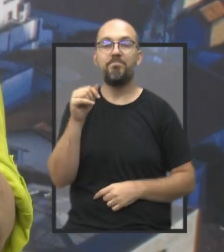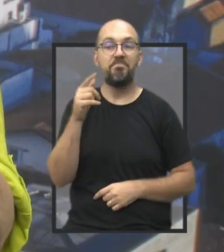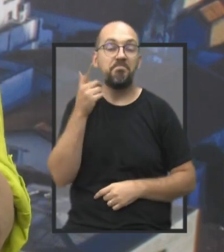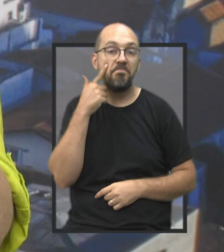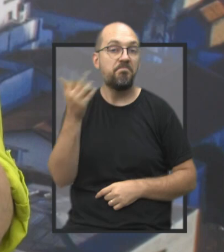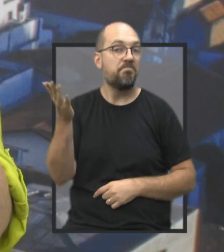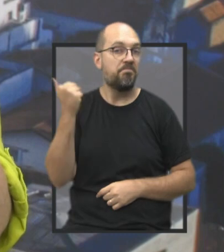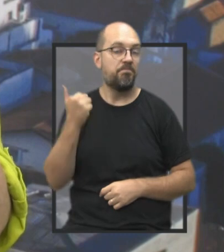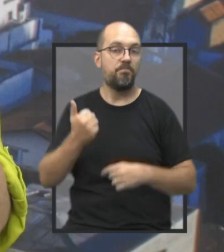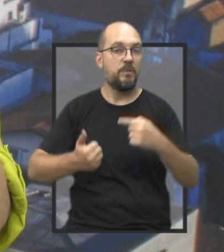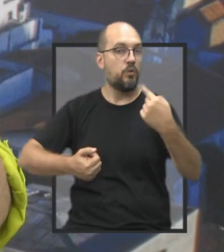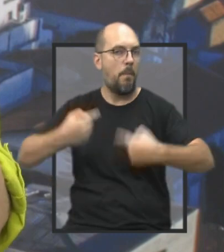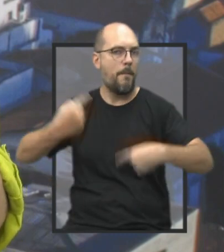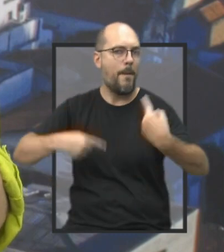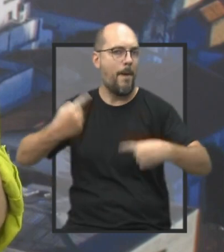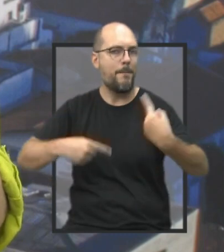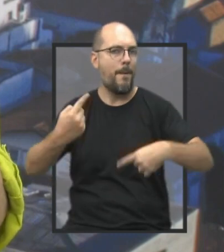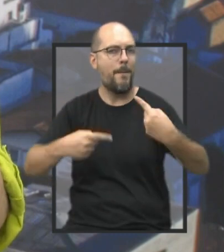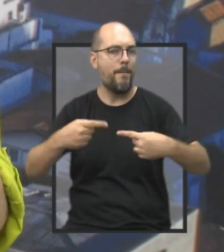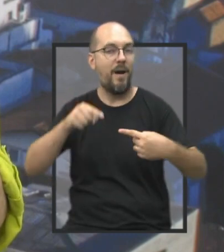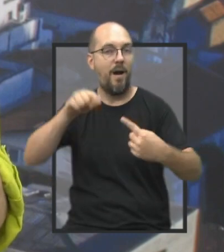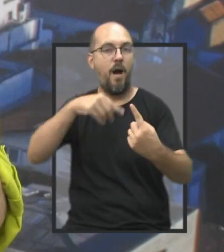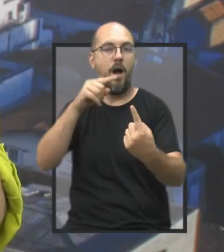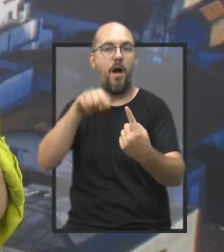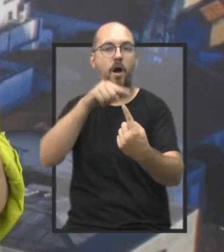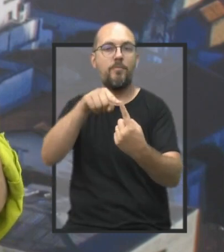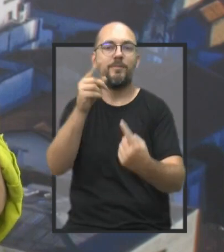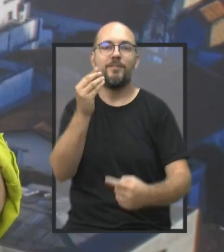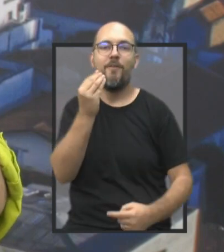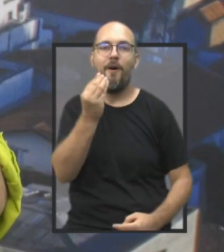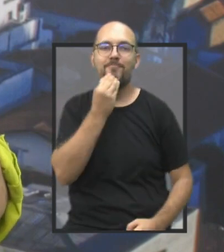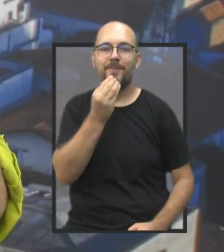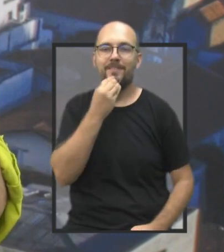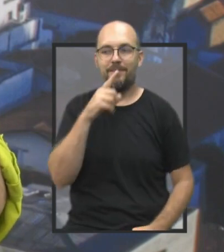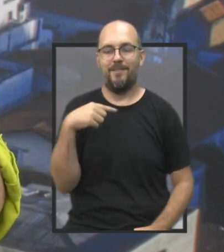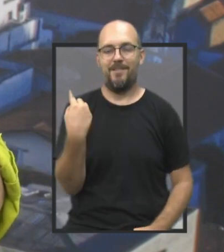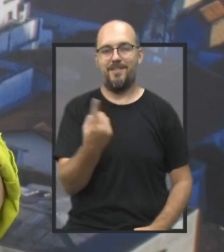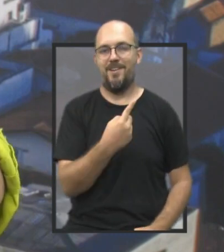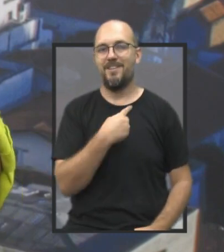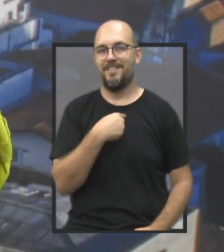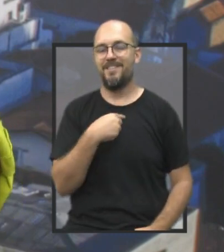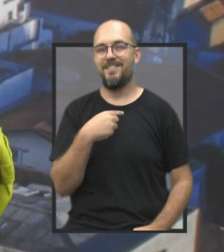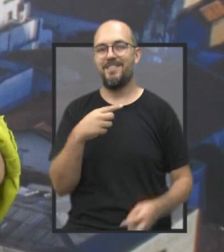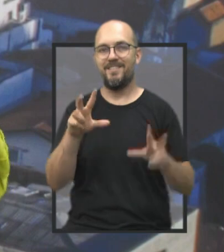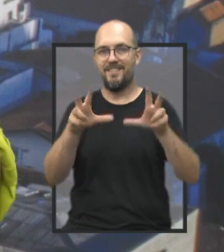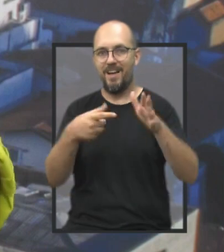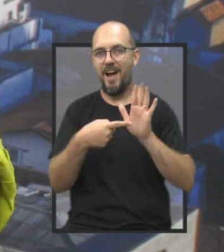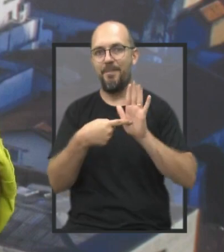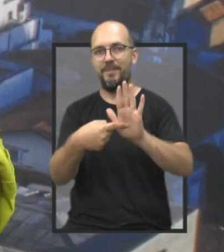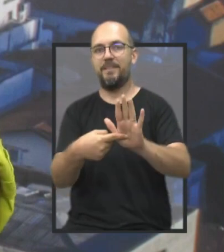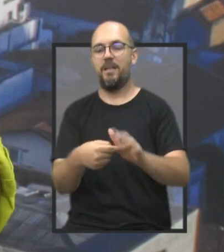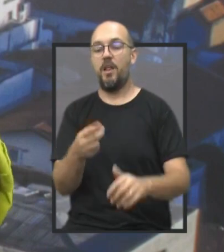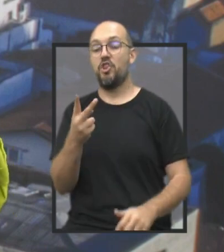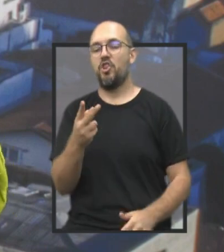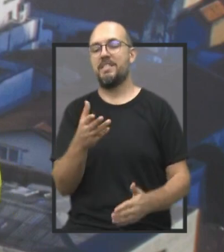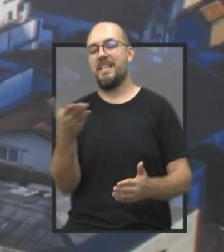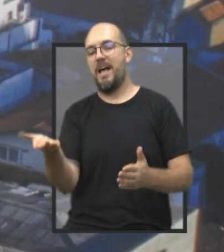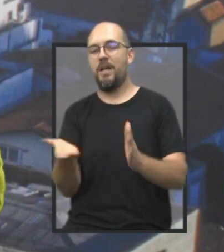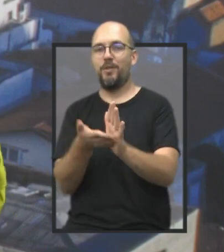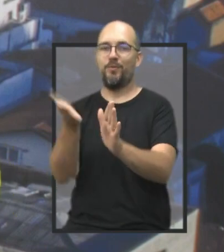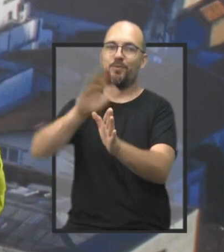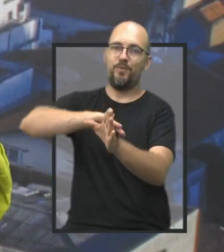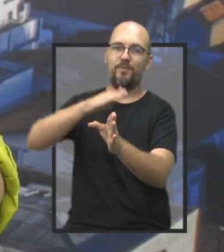na discussão. Eu acho que essa é uma oportunidade que nós precisamos apresentar os dois lados da moeda e